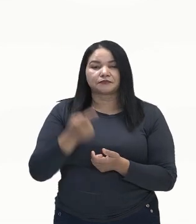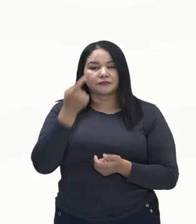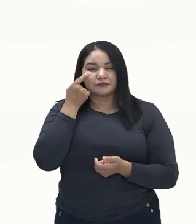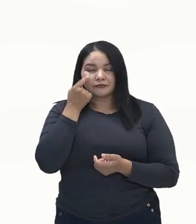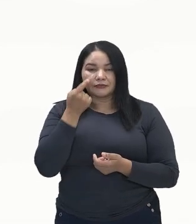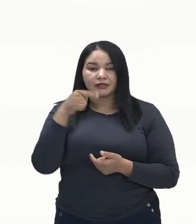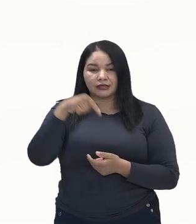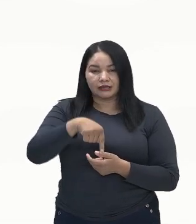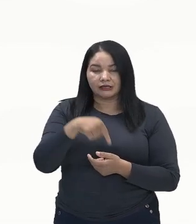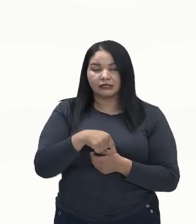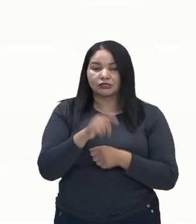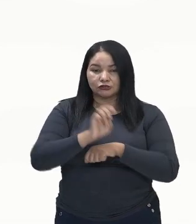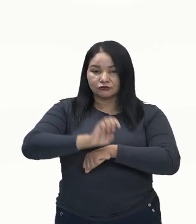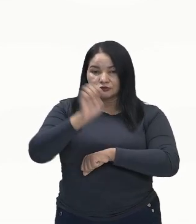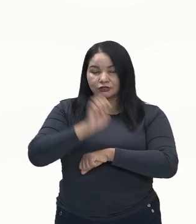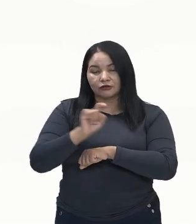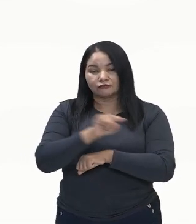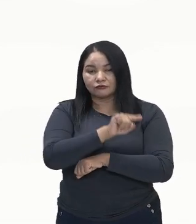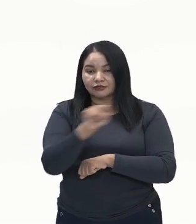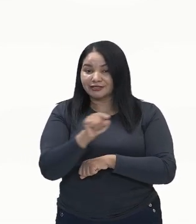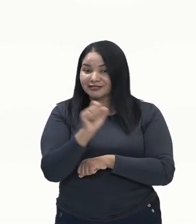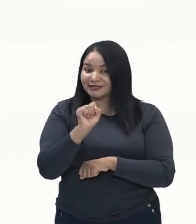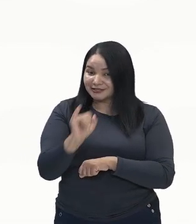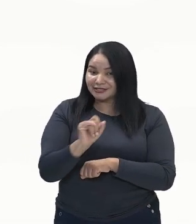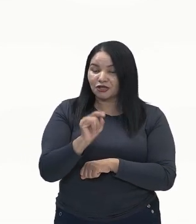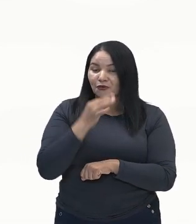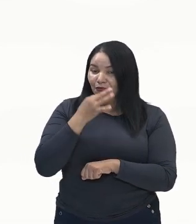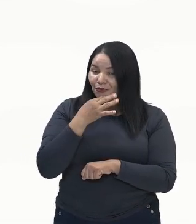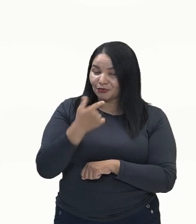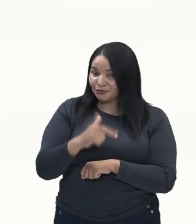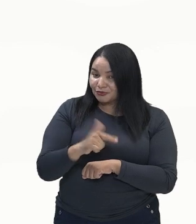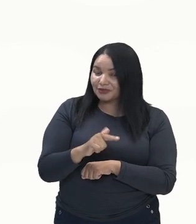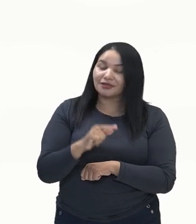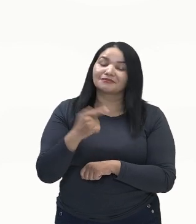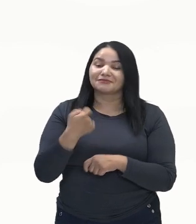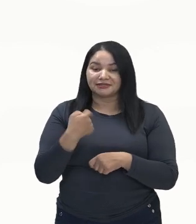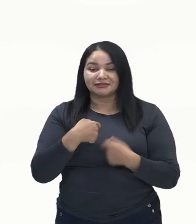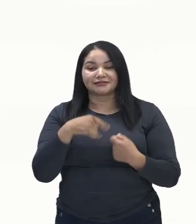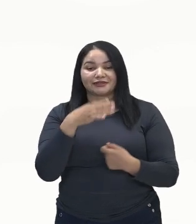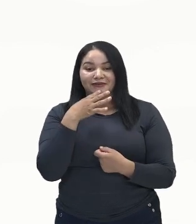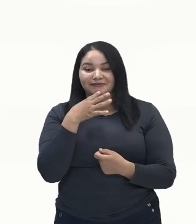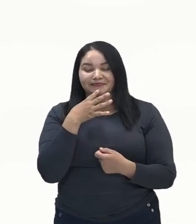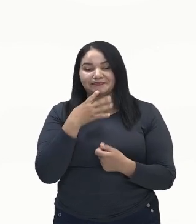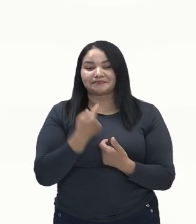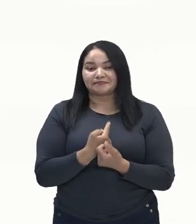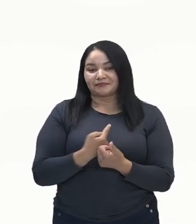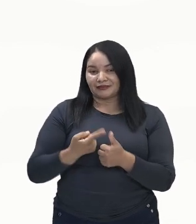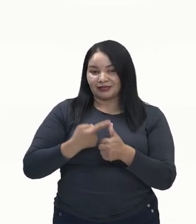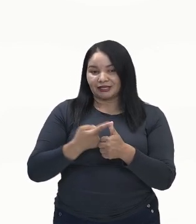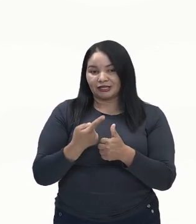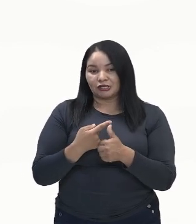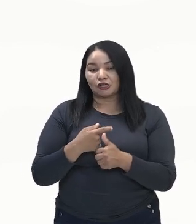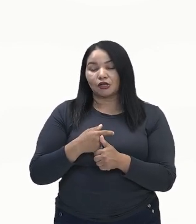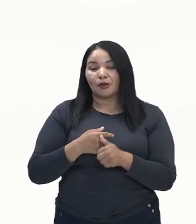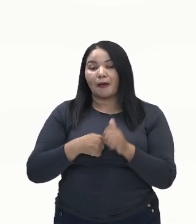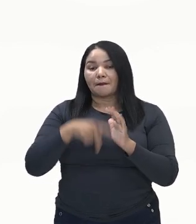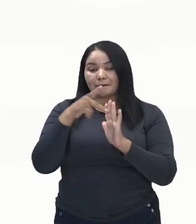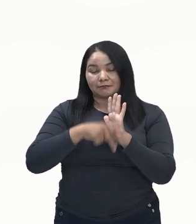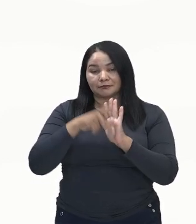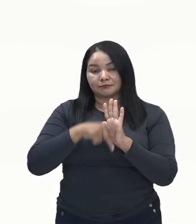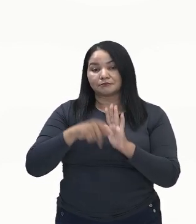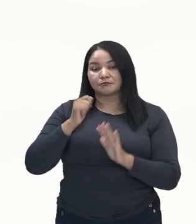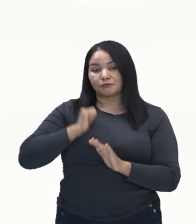do nosso estado que vocês, se não conhecem, precisam conhecer, tá? Entre eles, o programa Bolsa Universidade,